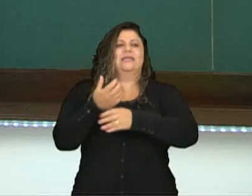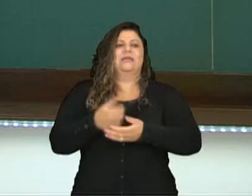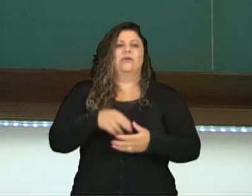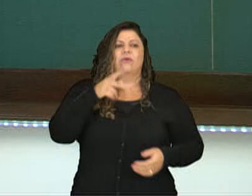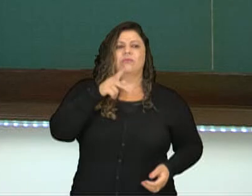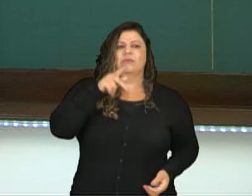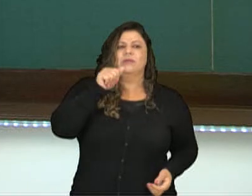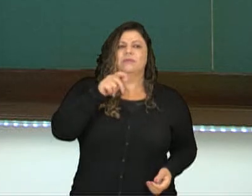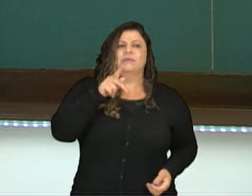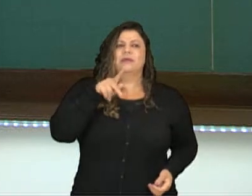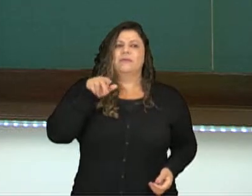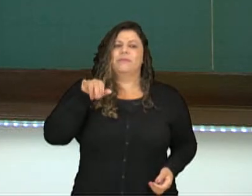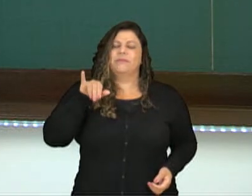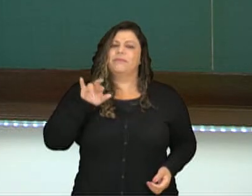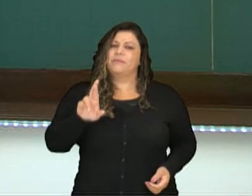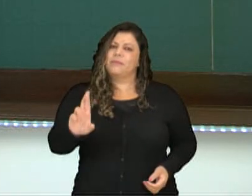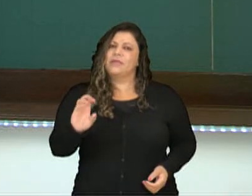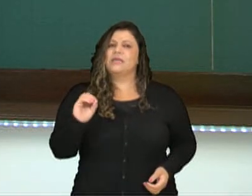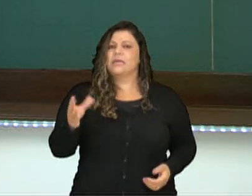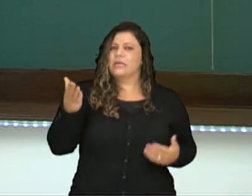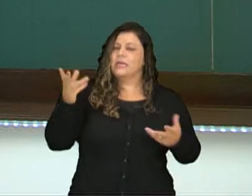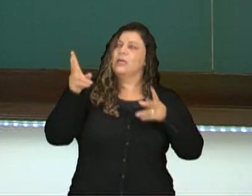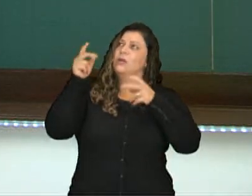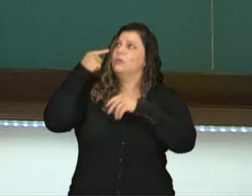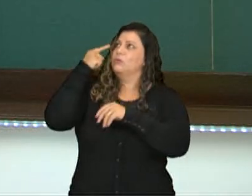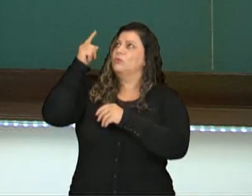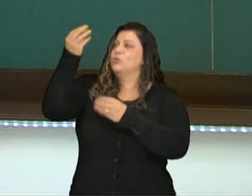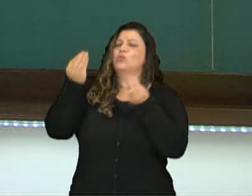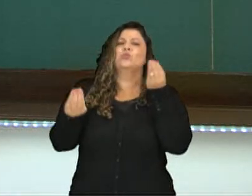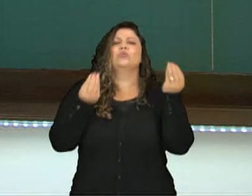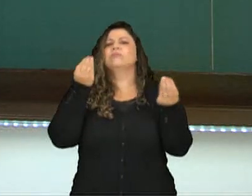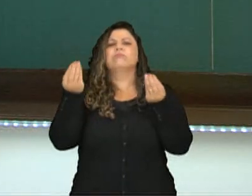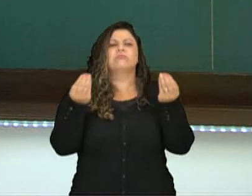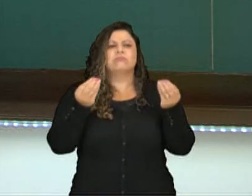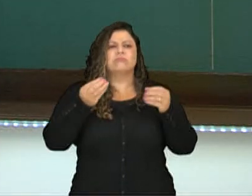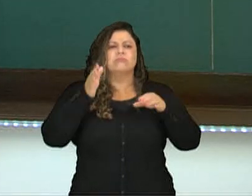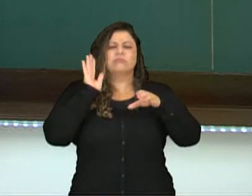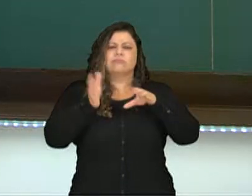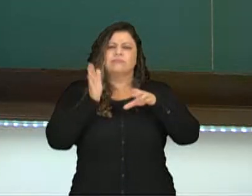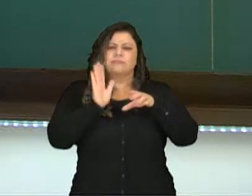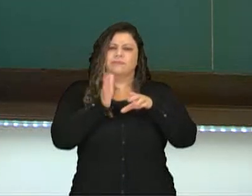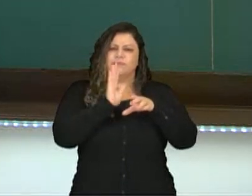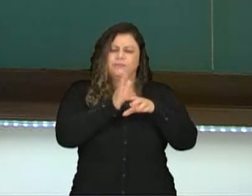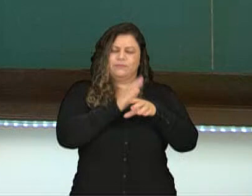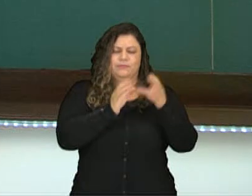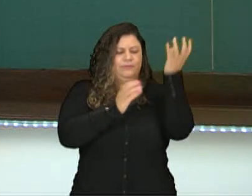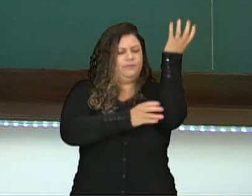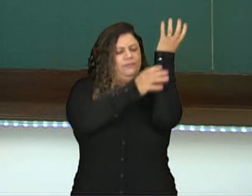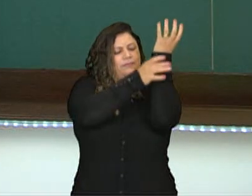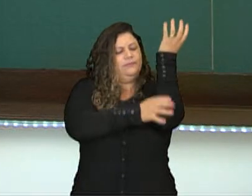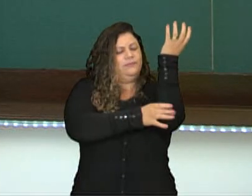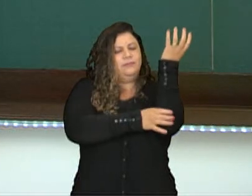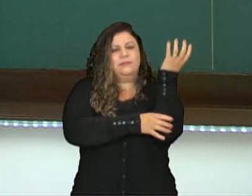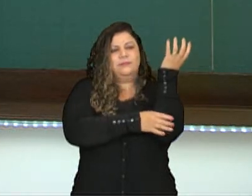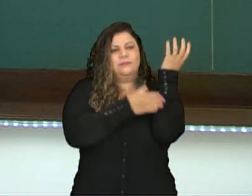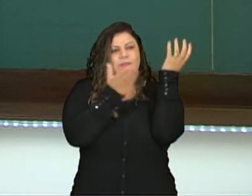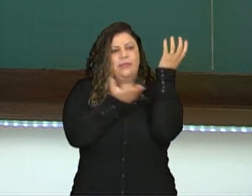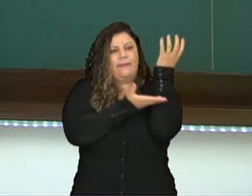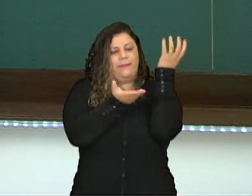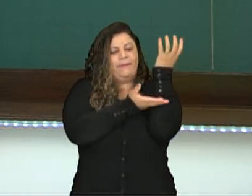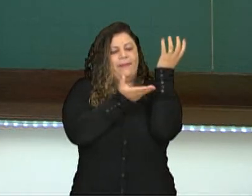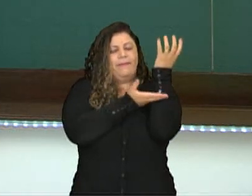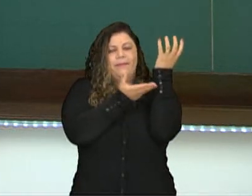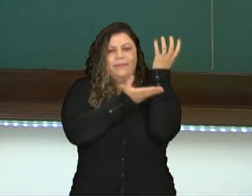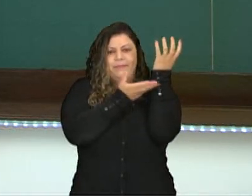ela tem suas variantes. E nesse papiro, como que eles faziam? Cortavam o caule, que seria o que eles vão produzir,